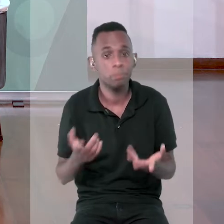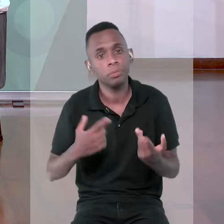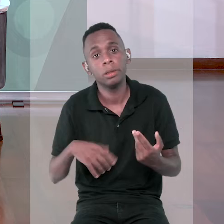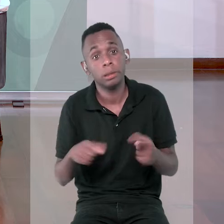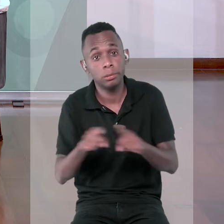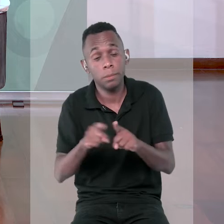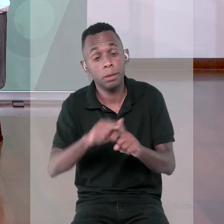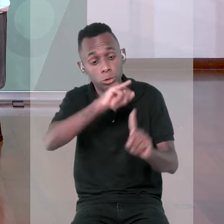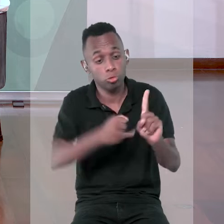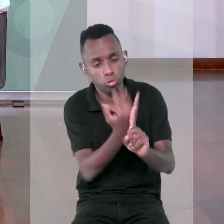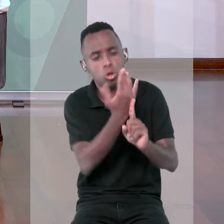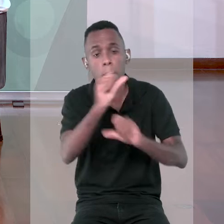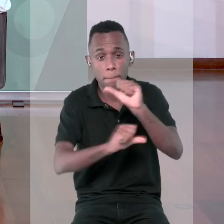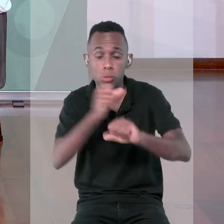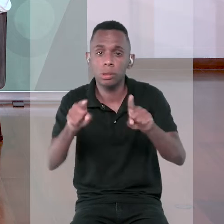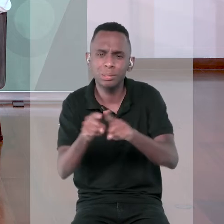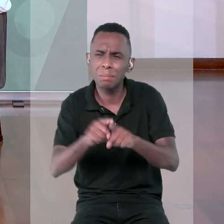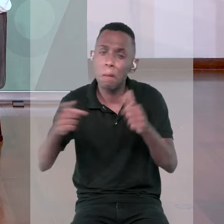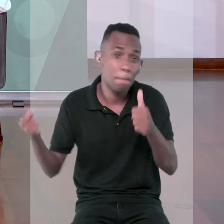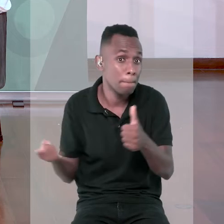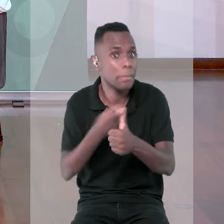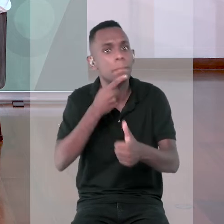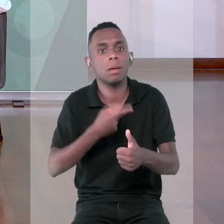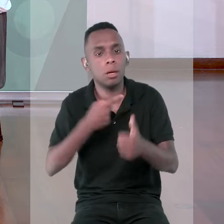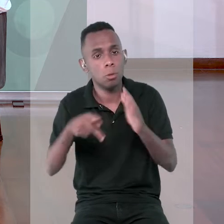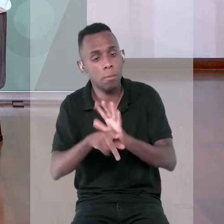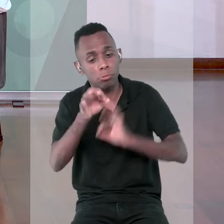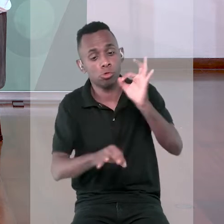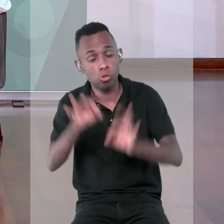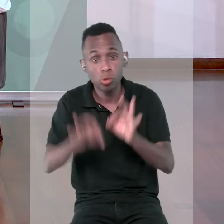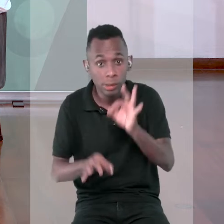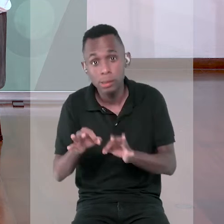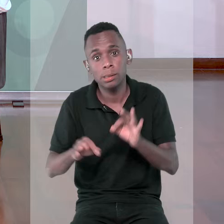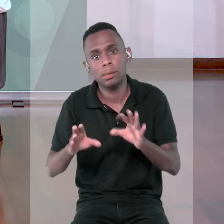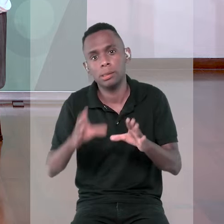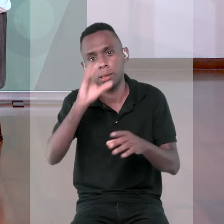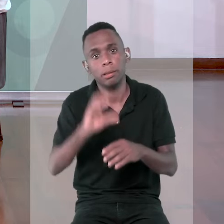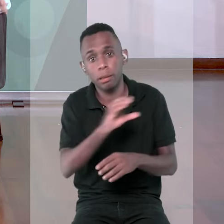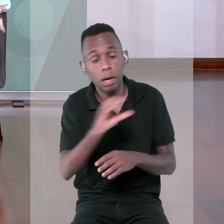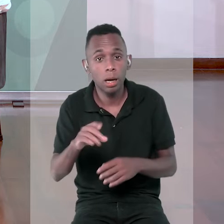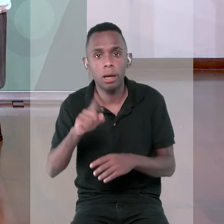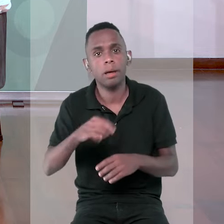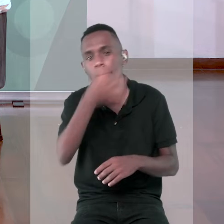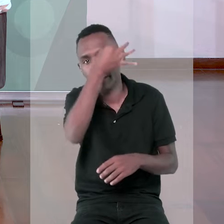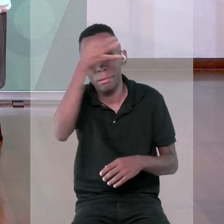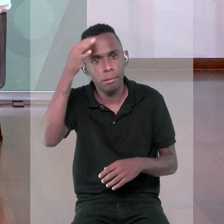até nisso, Joana d'Arc é revolucionária. É o primeiro processo de inquisição que é